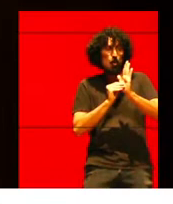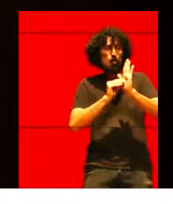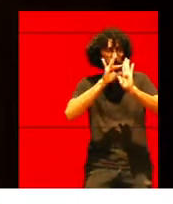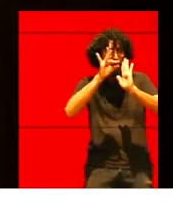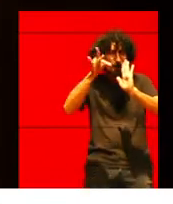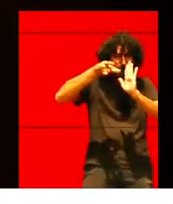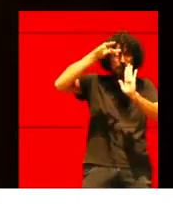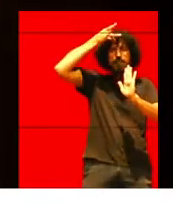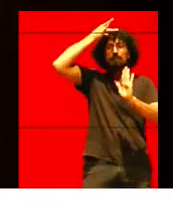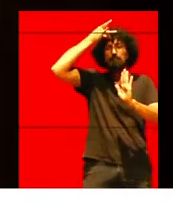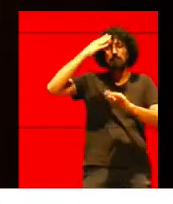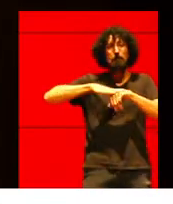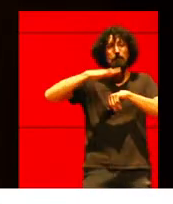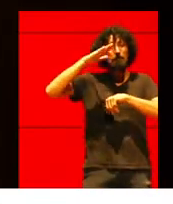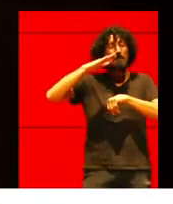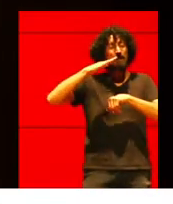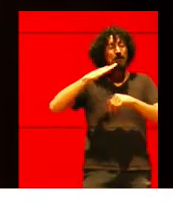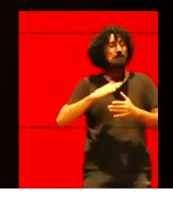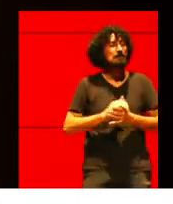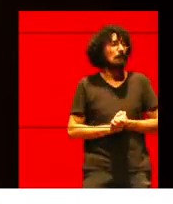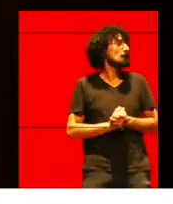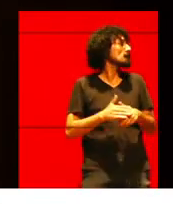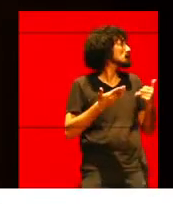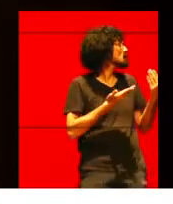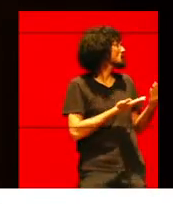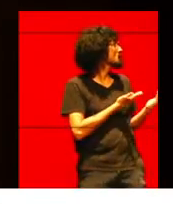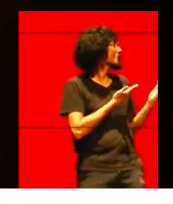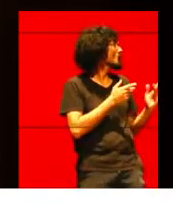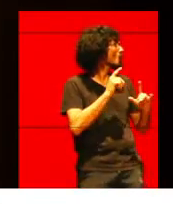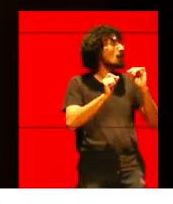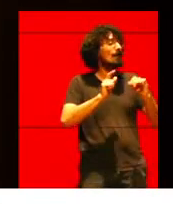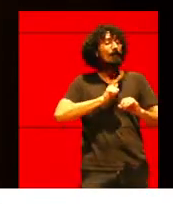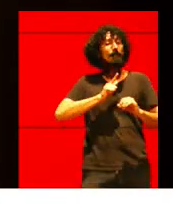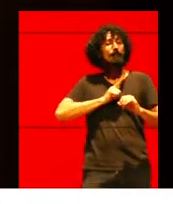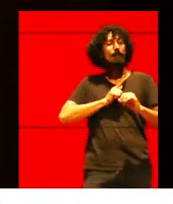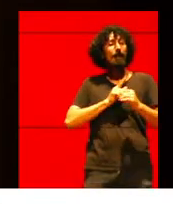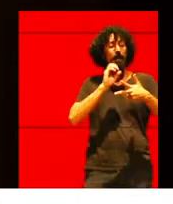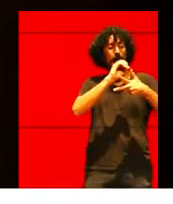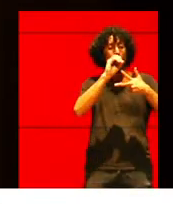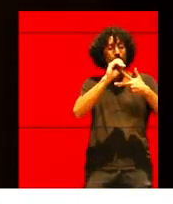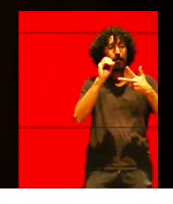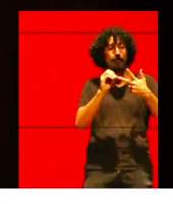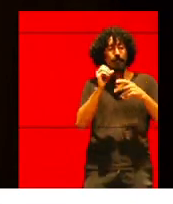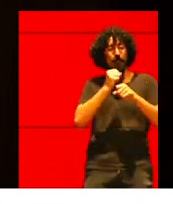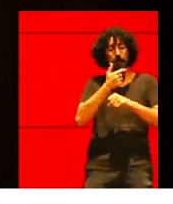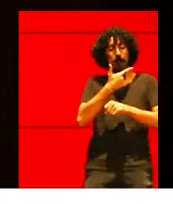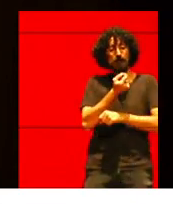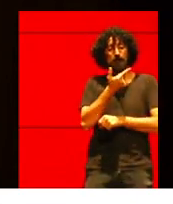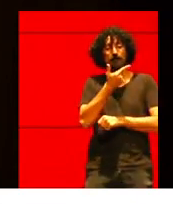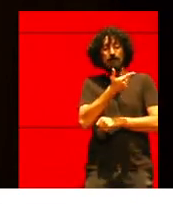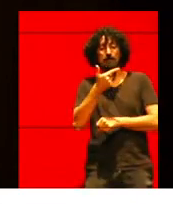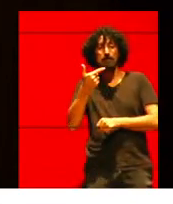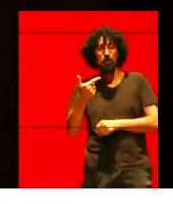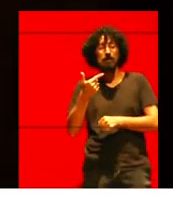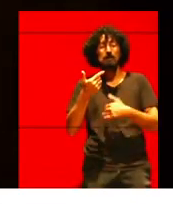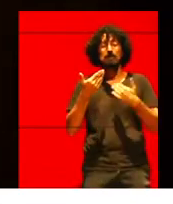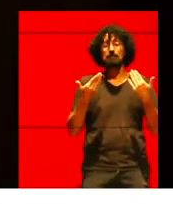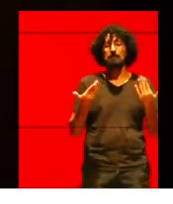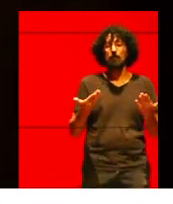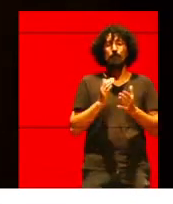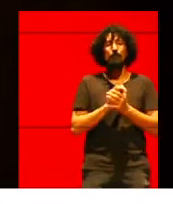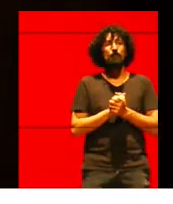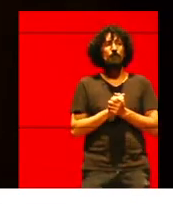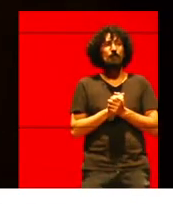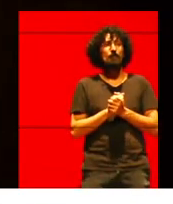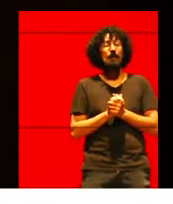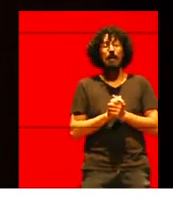passar. Tá. O que vai aparecer no Enem 2022? Pessoal,